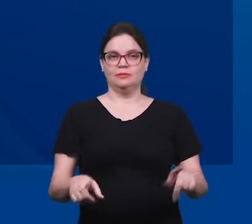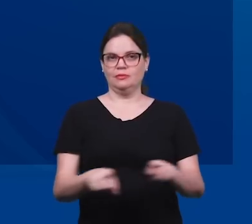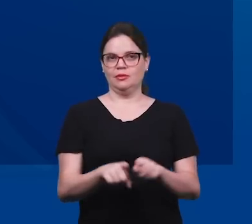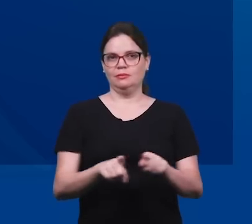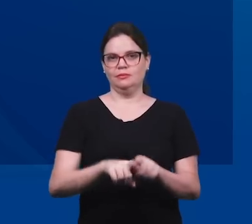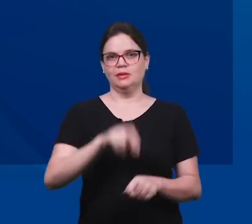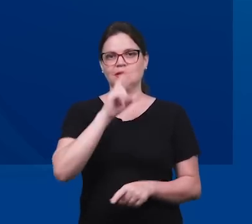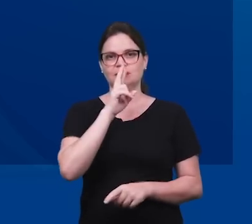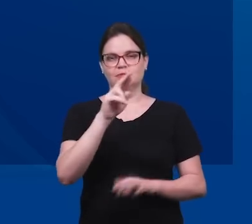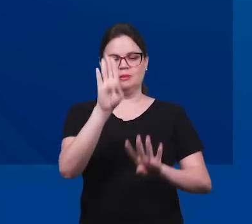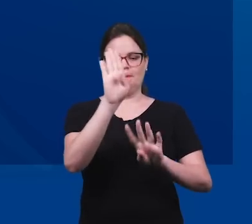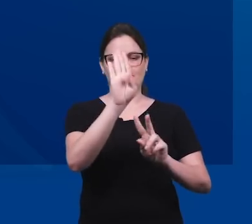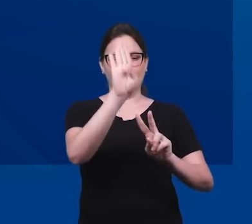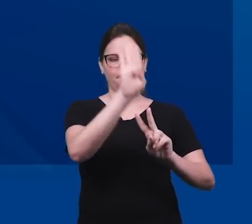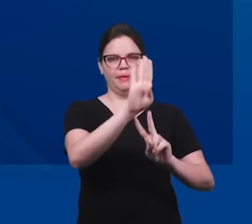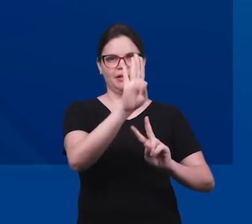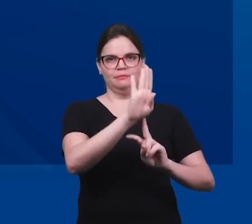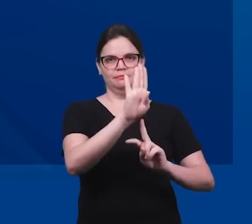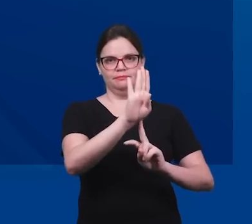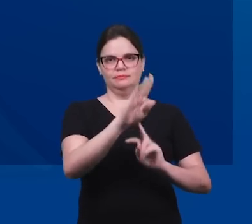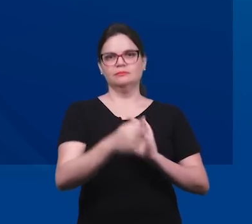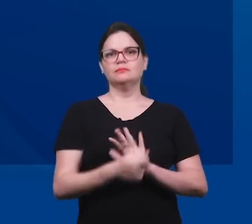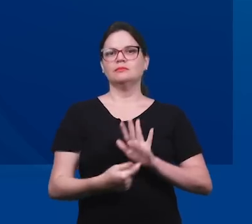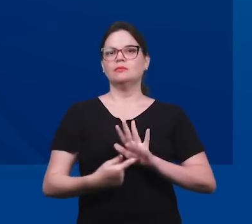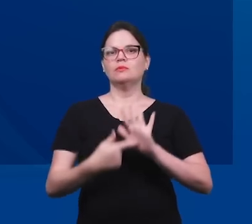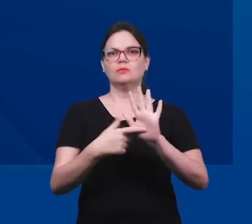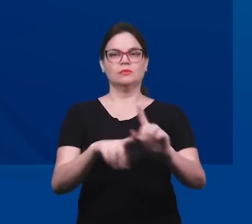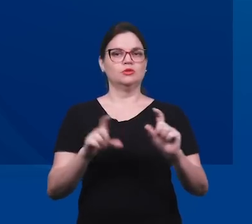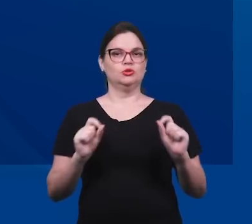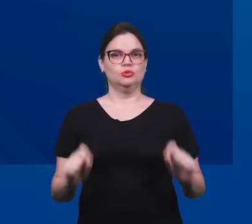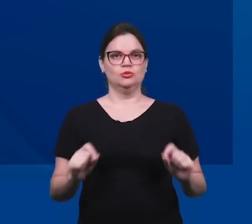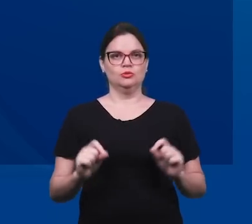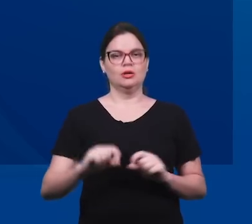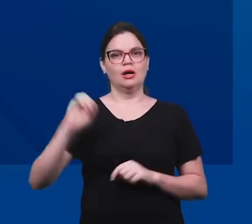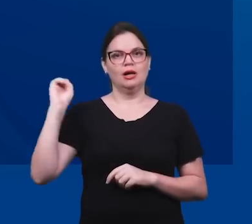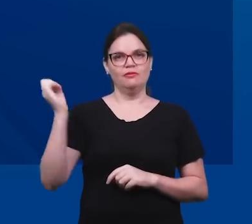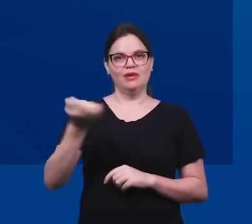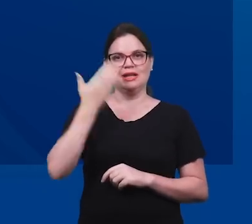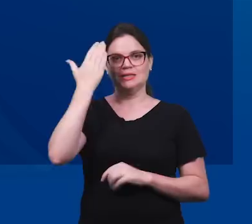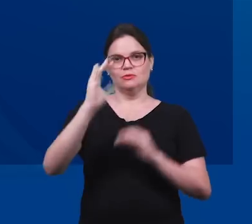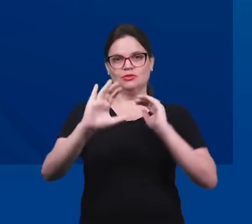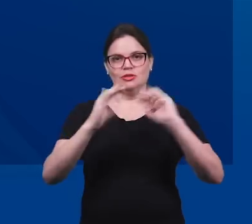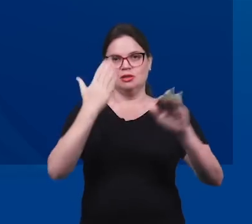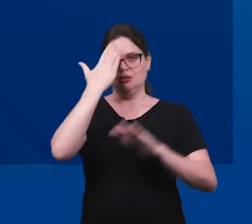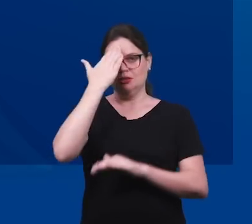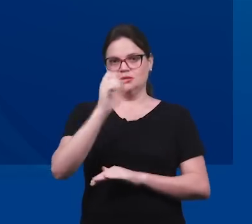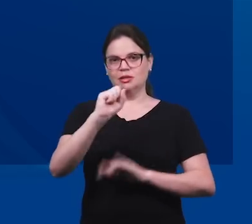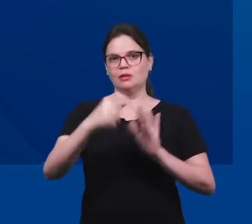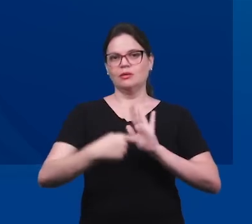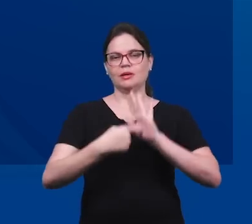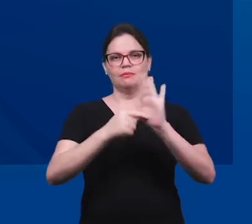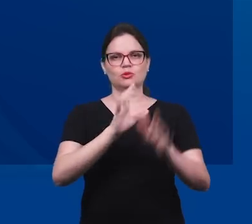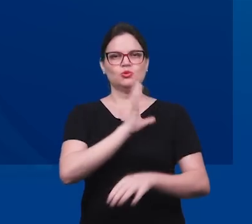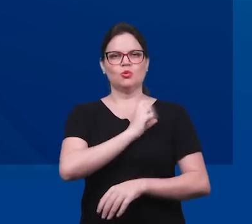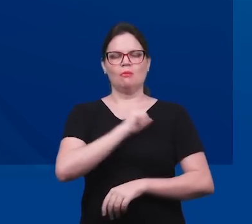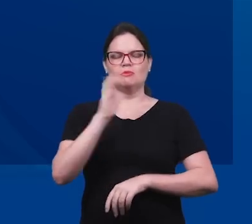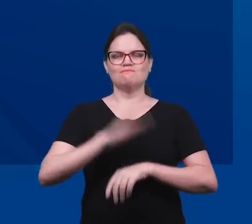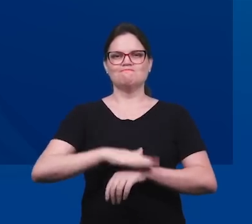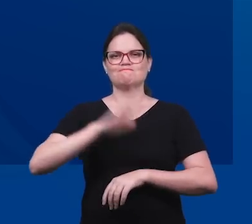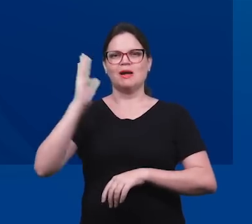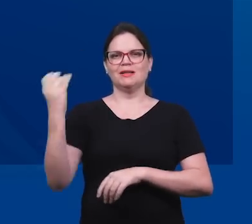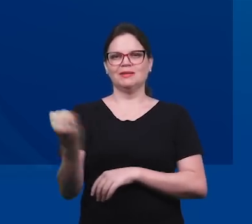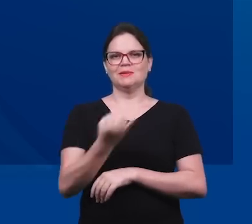Respondendo a letra B, nós podemos observar no livro de Cantares de Salomão, pela revelação do Espírito Santo, que se refere ao maior amor, que é o amor entre o